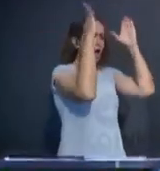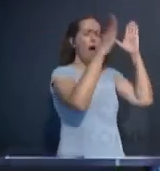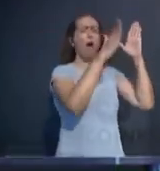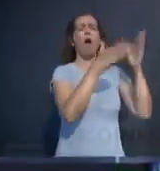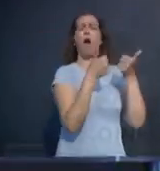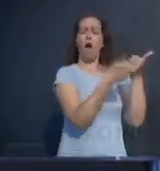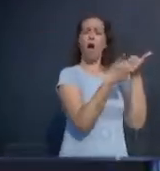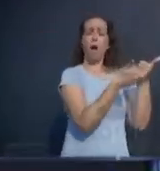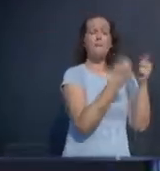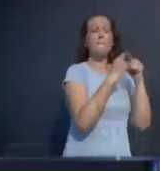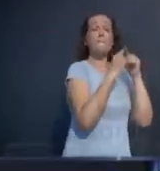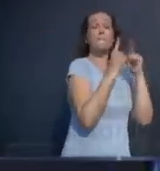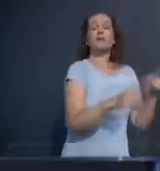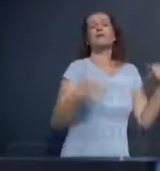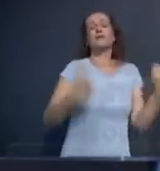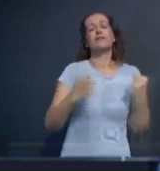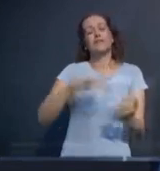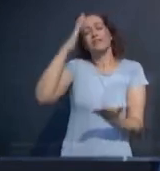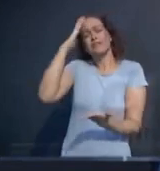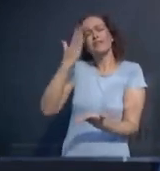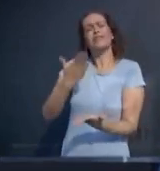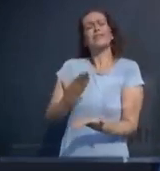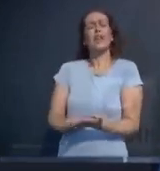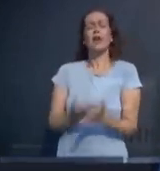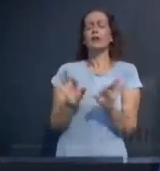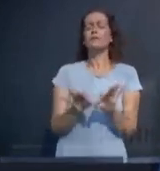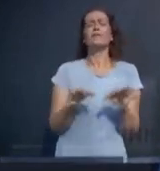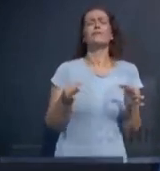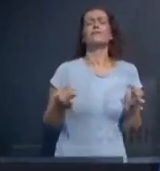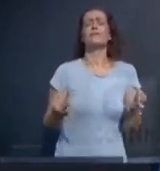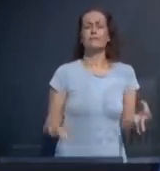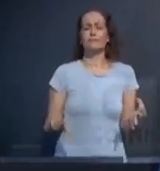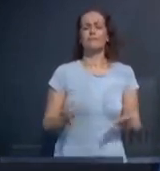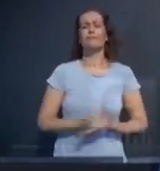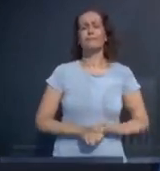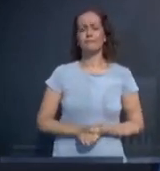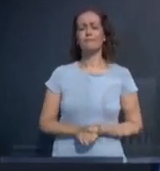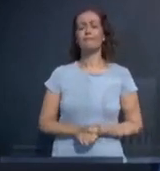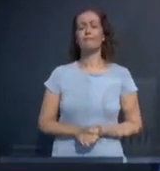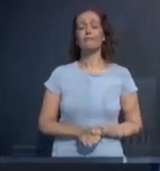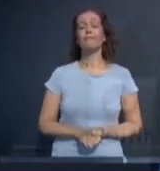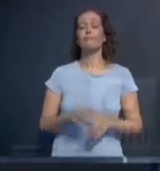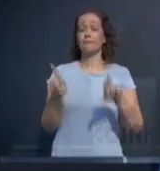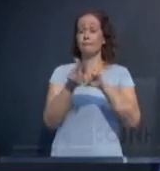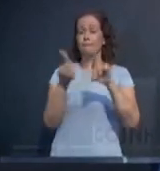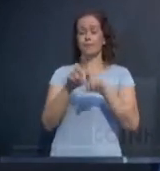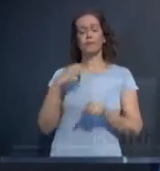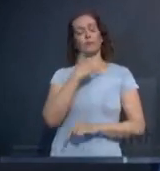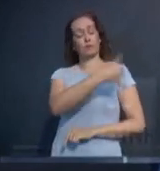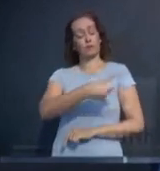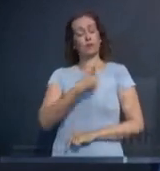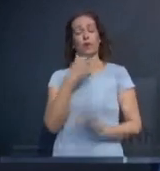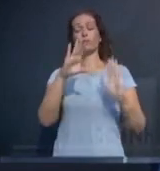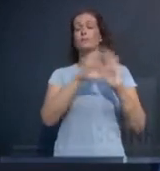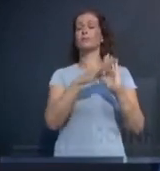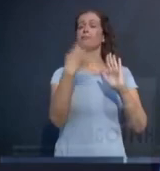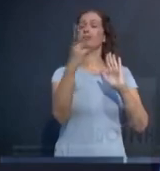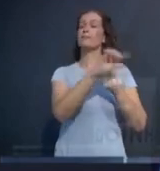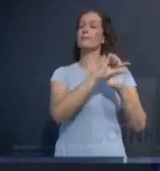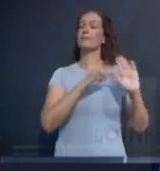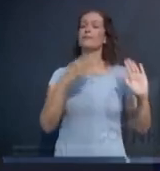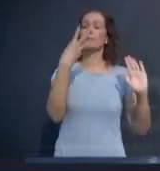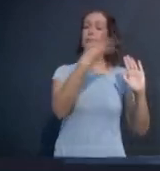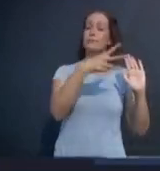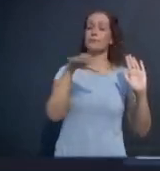tão simples, mas tão simples. Se você virar a página, em João capítulo 4, o verso